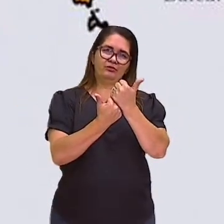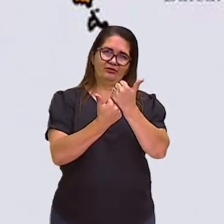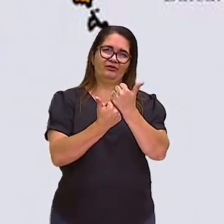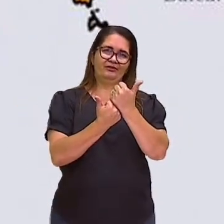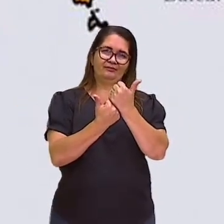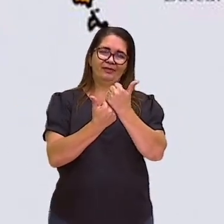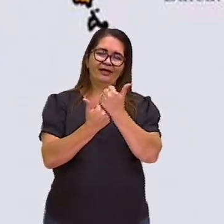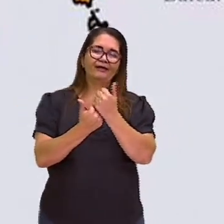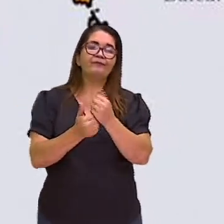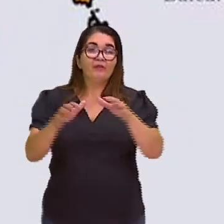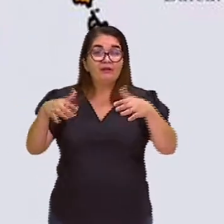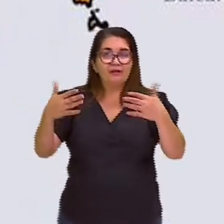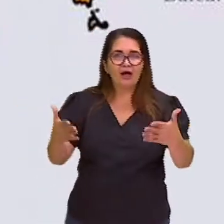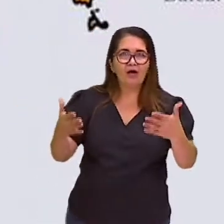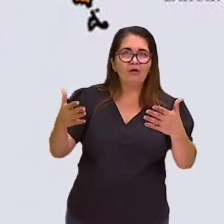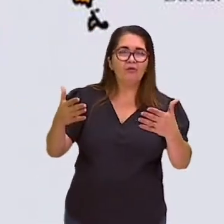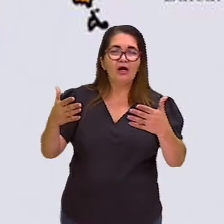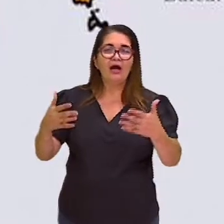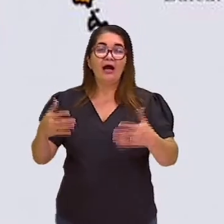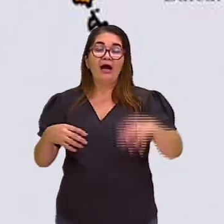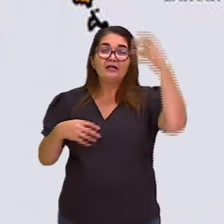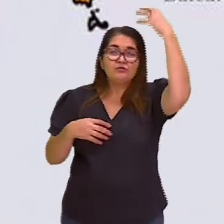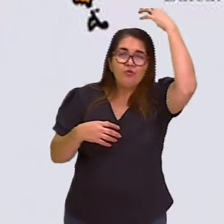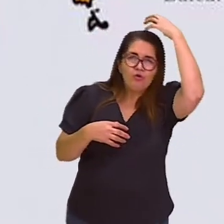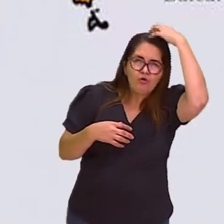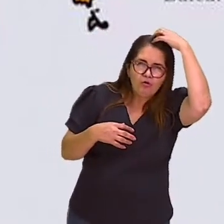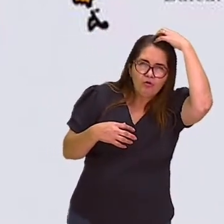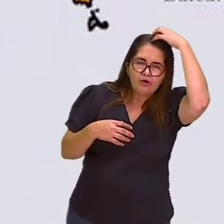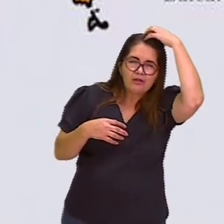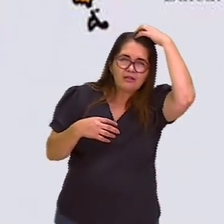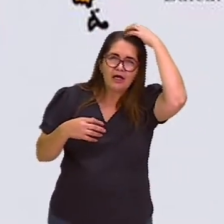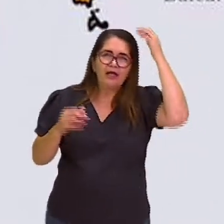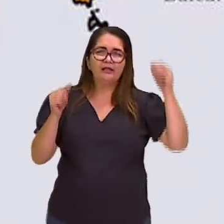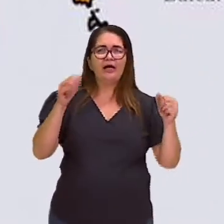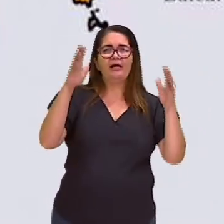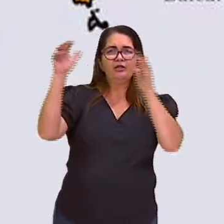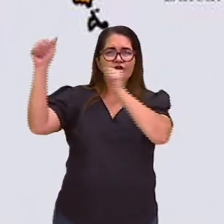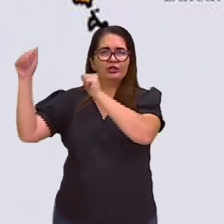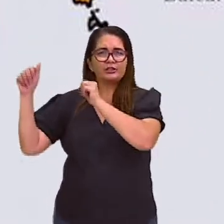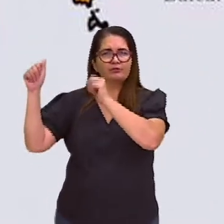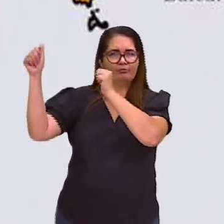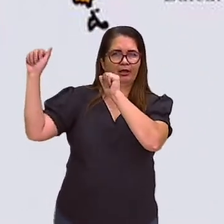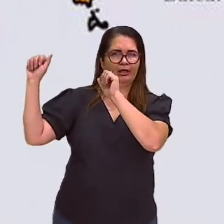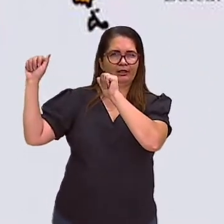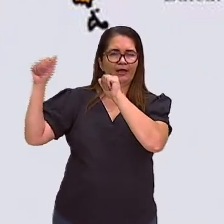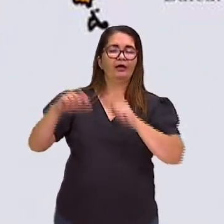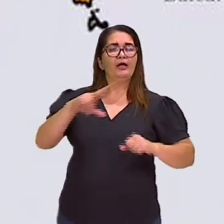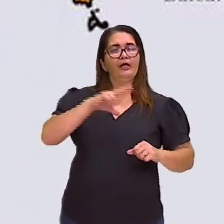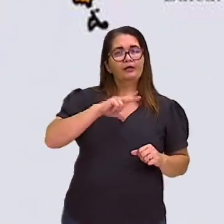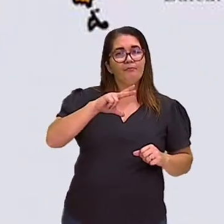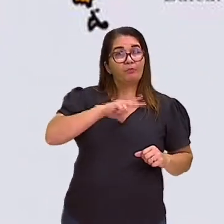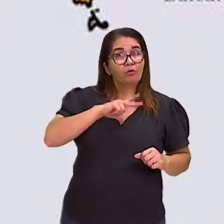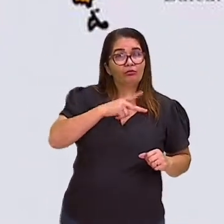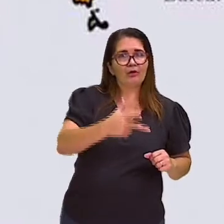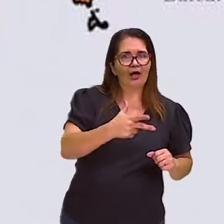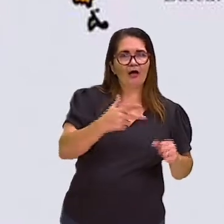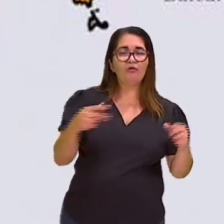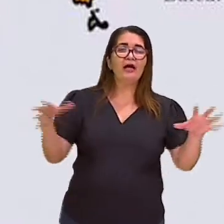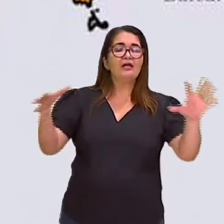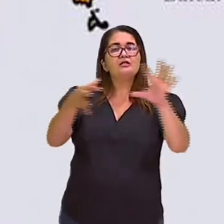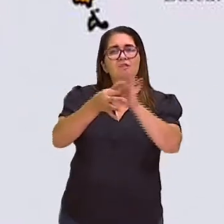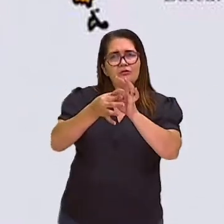Então, as coroas de Espanha e Portugal foram unificadas sob o domínio do mesmo rei. Isso ficou